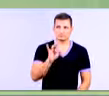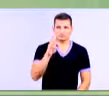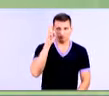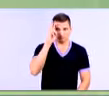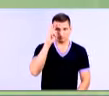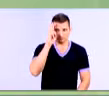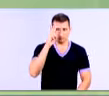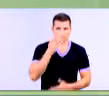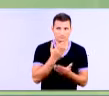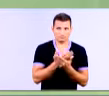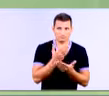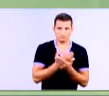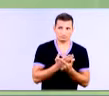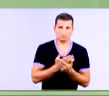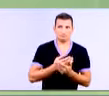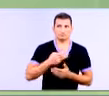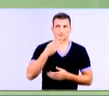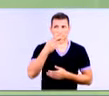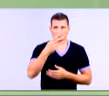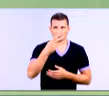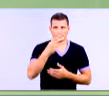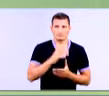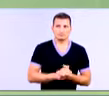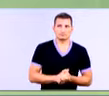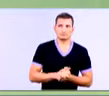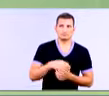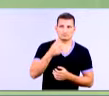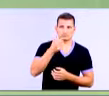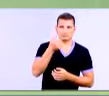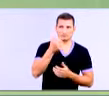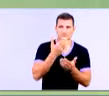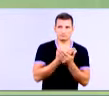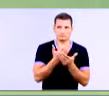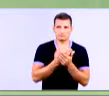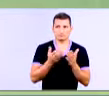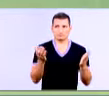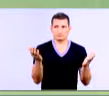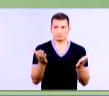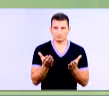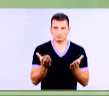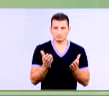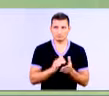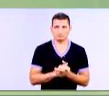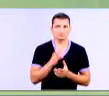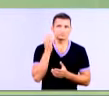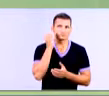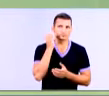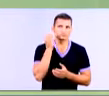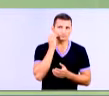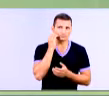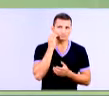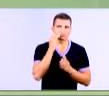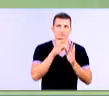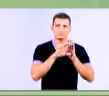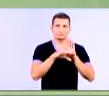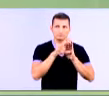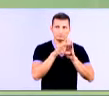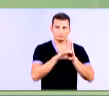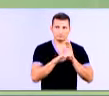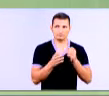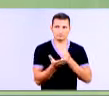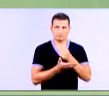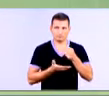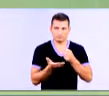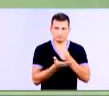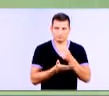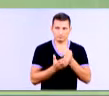3 aulas, tá? A primeira aula, hoje, nós vamos ver os conceitos básicos, né? A próxima aula, a gente vai